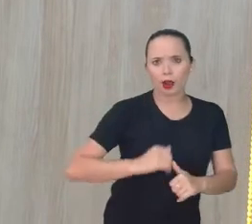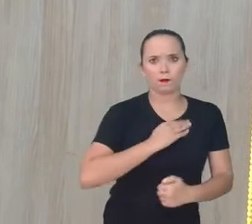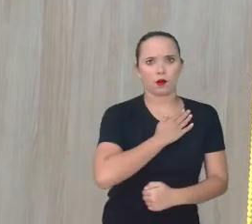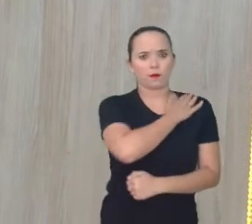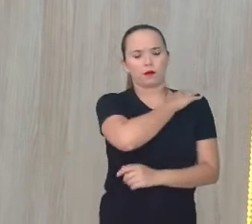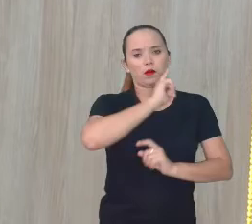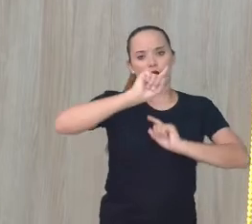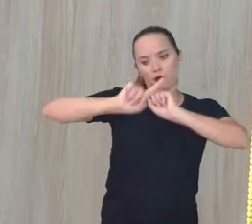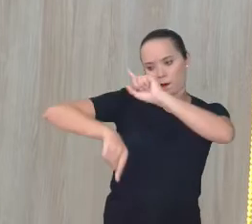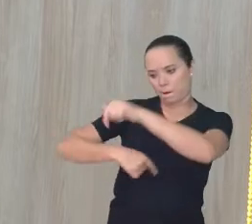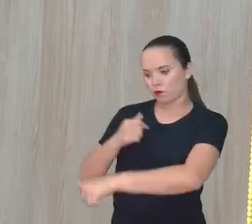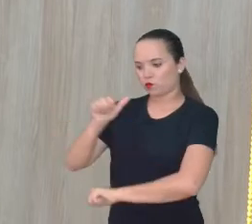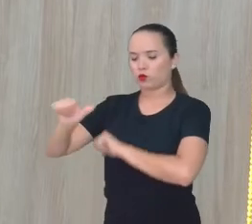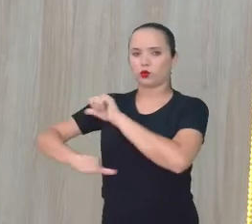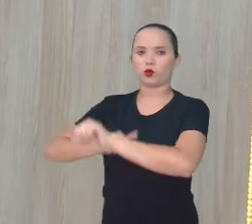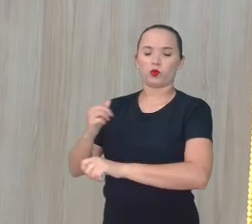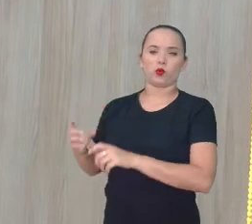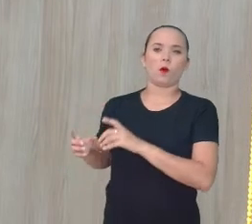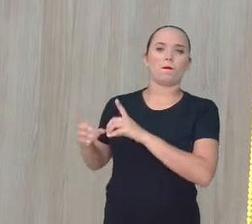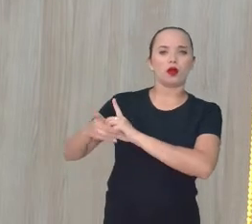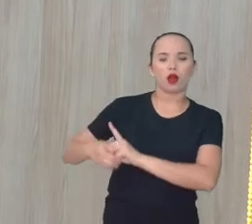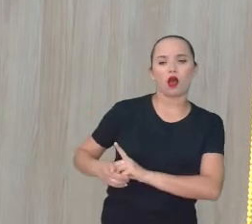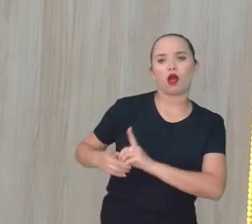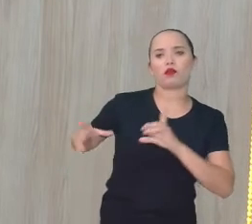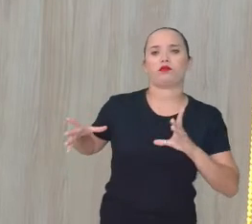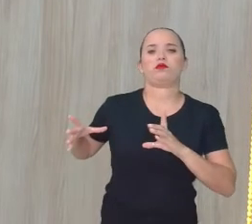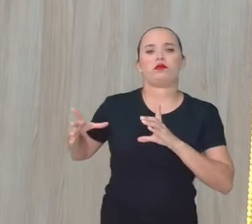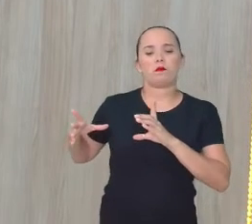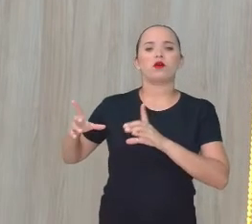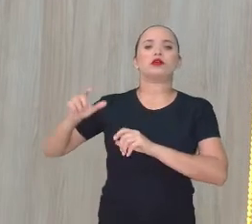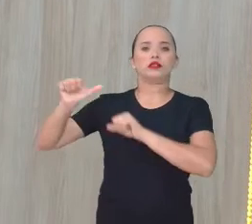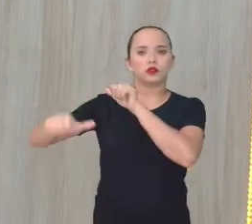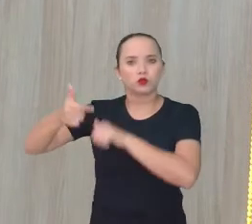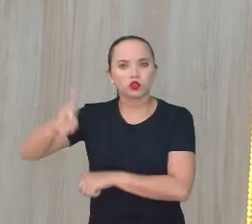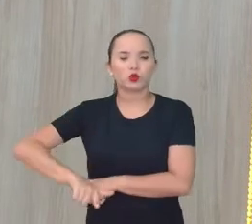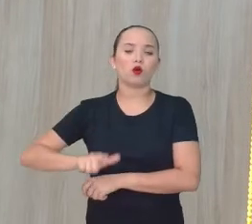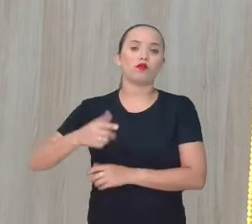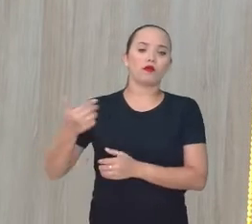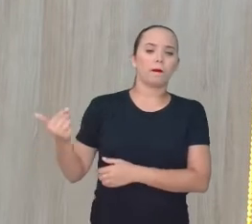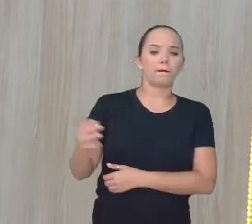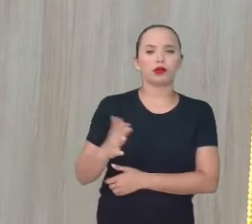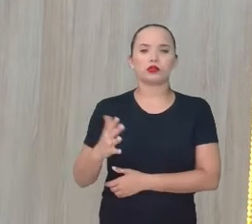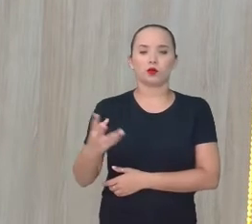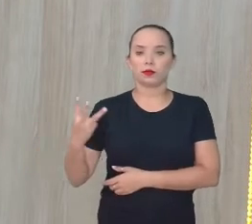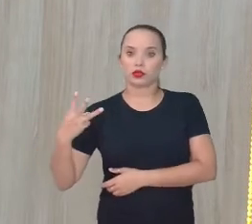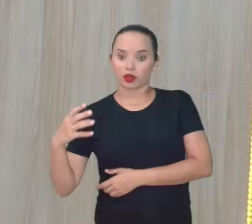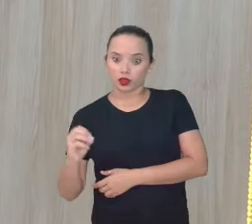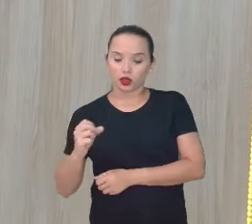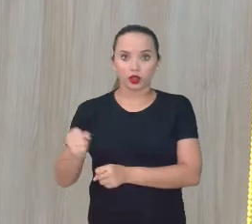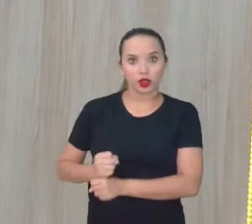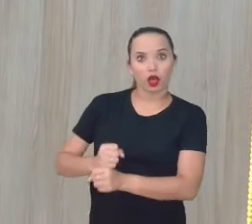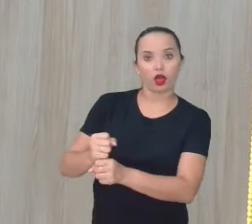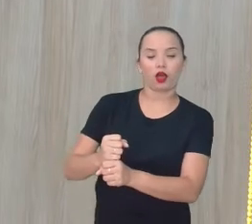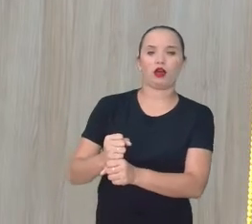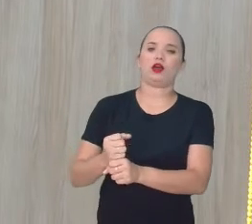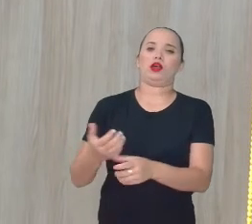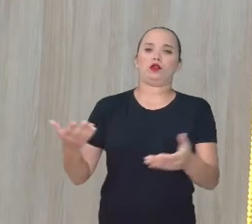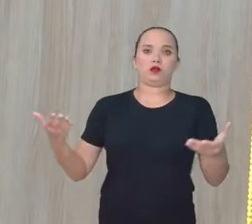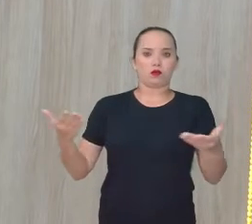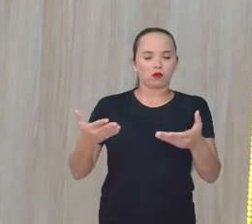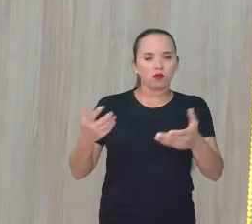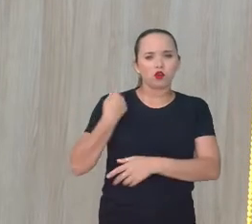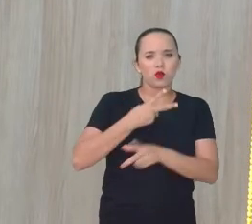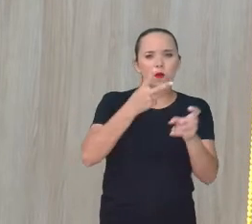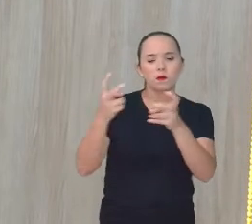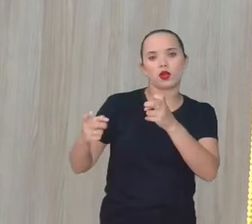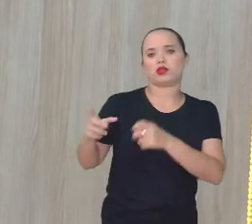né, a partir de 1985, e em pouco mais de 30 anos a gente vê a nossa democracia, que passou por um